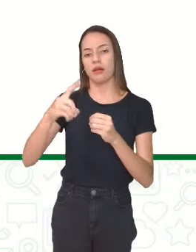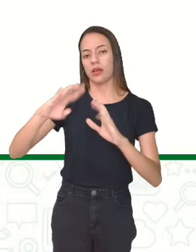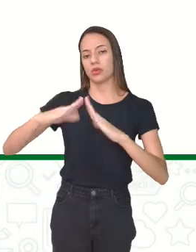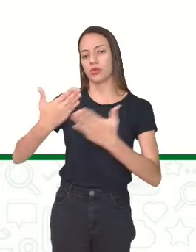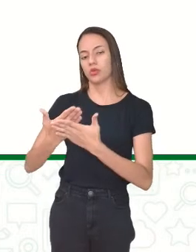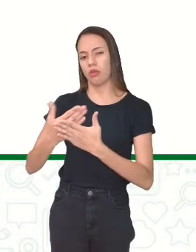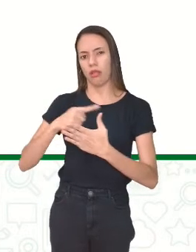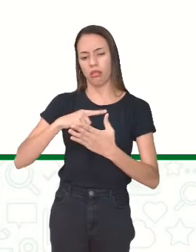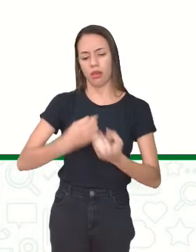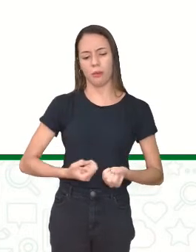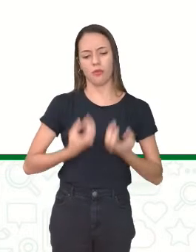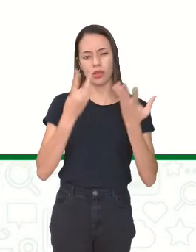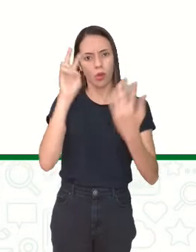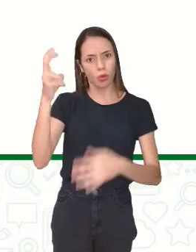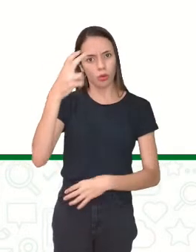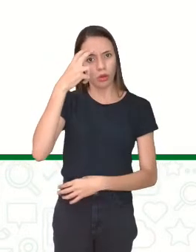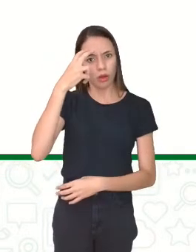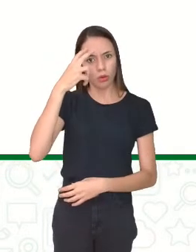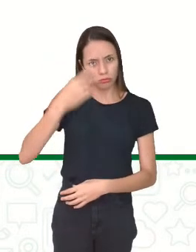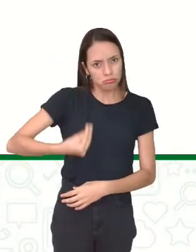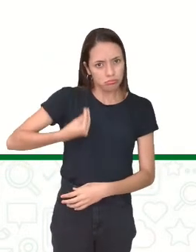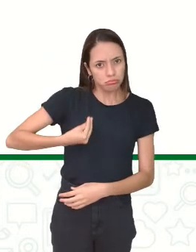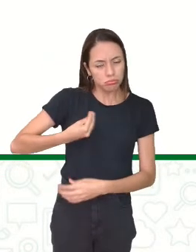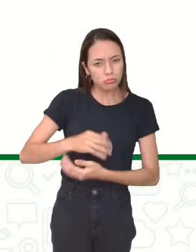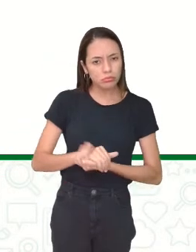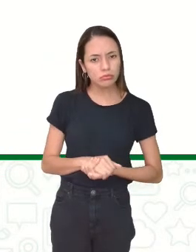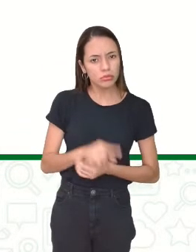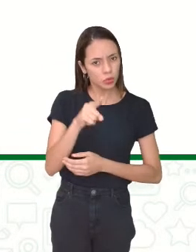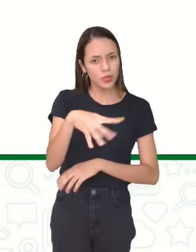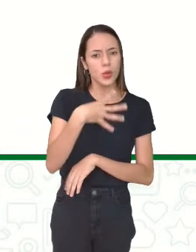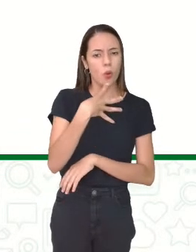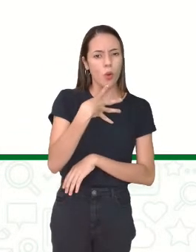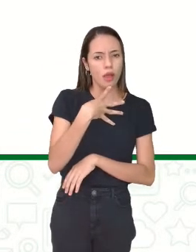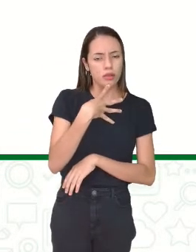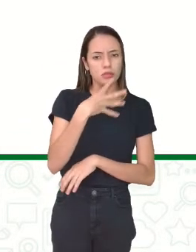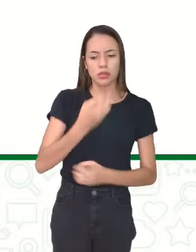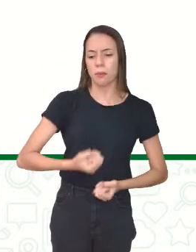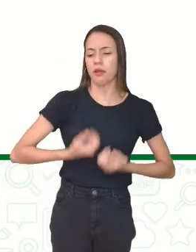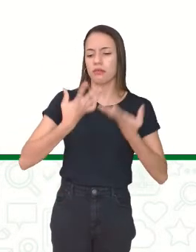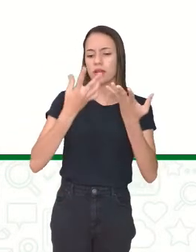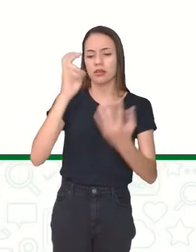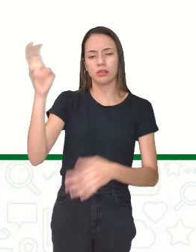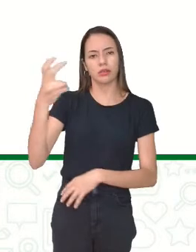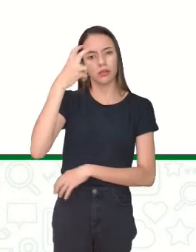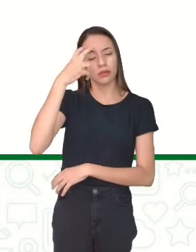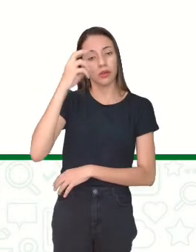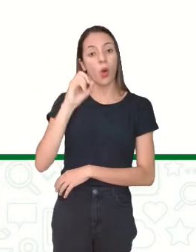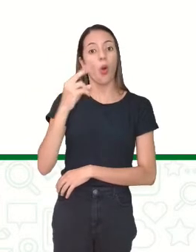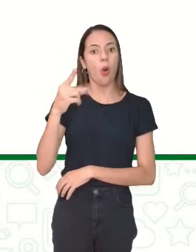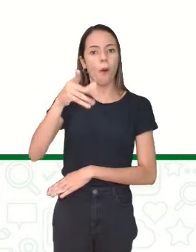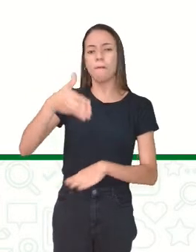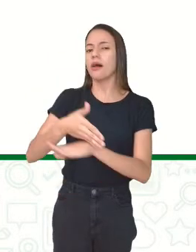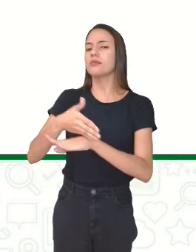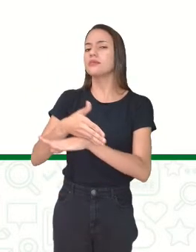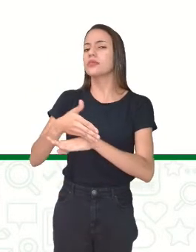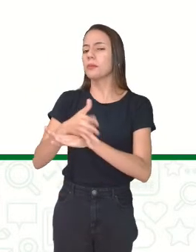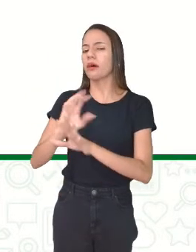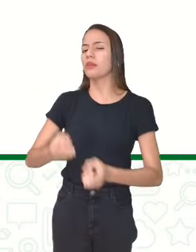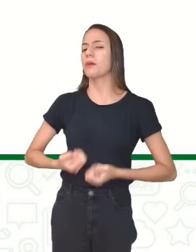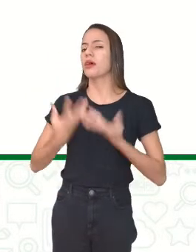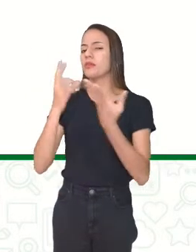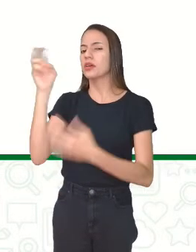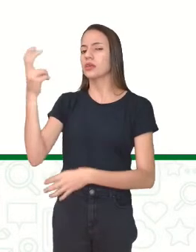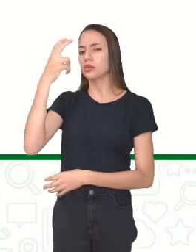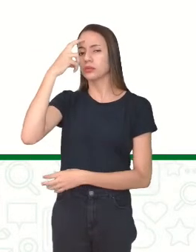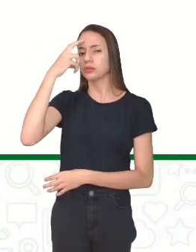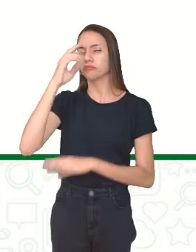alguma manifestação cultural? Você conhece alguma ou já fez ou faz parte de alguma? A